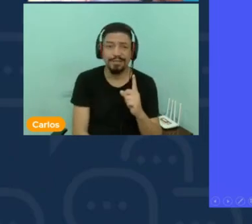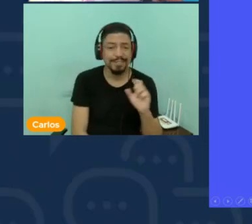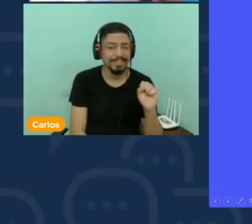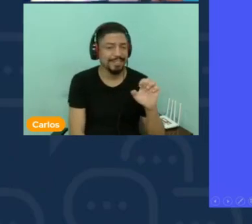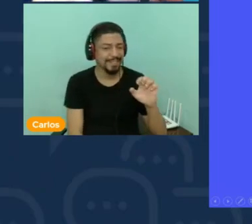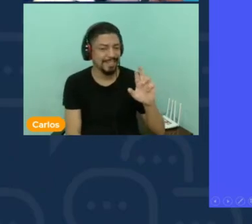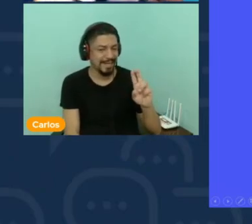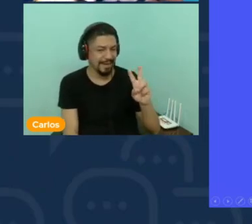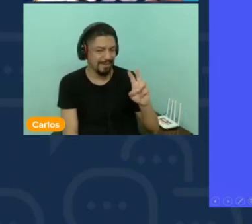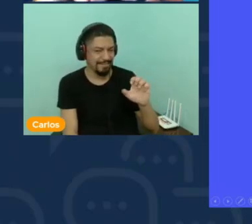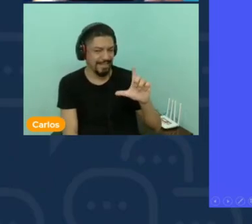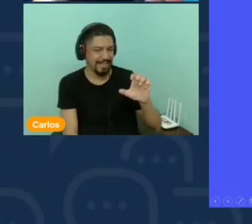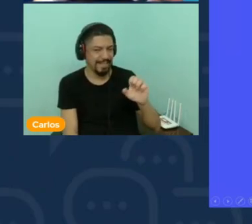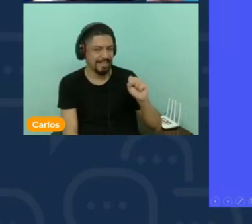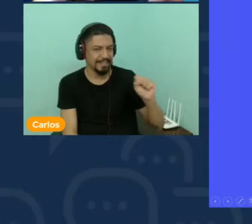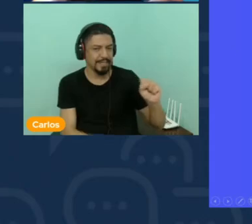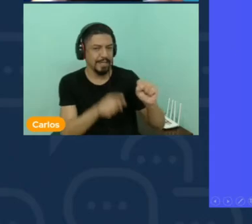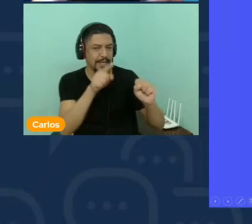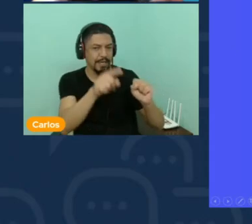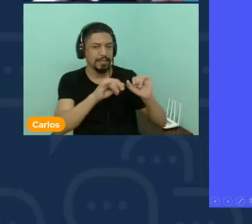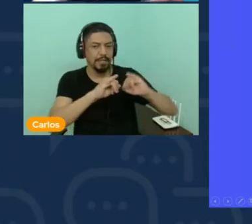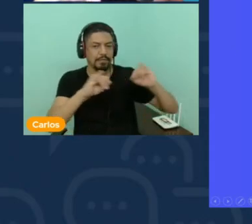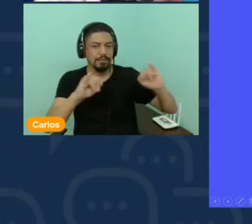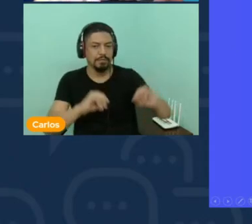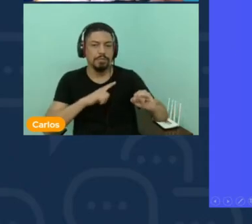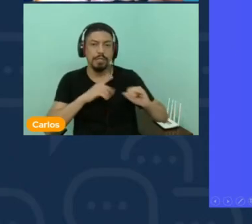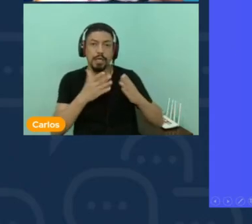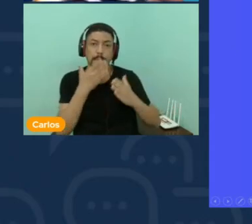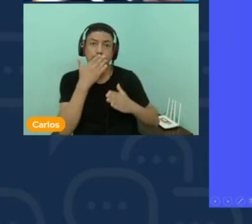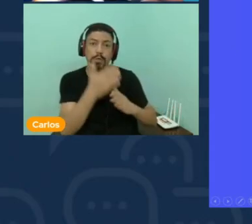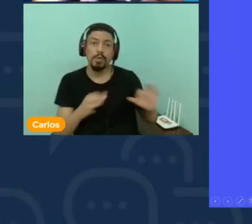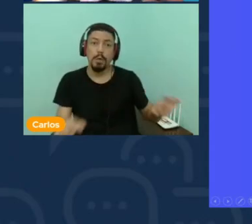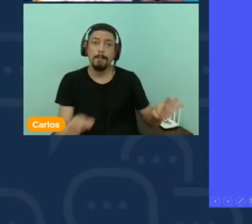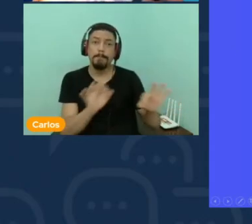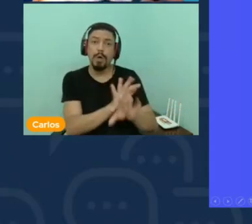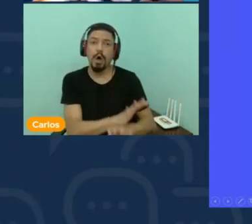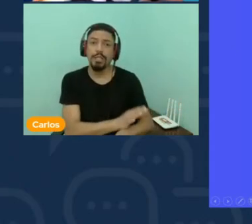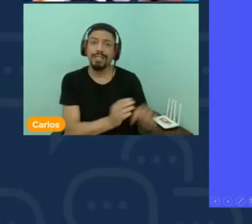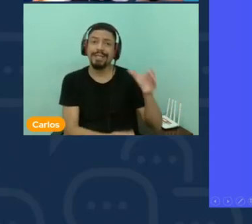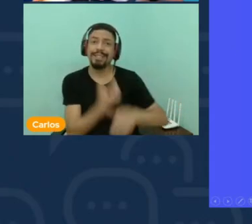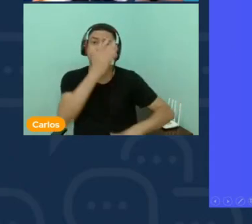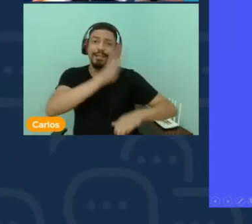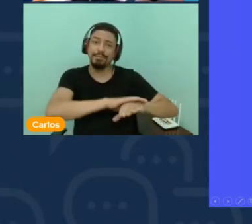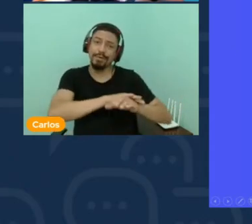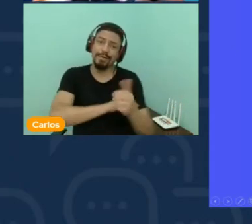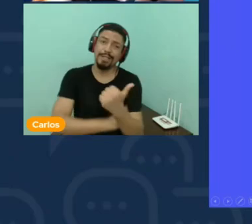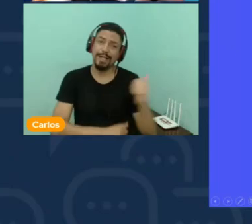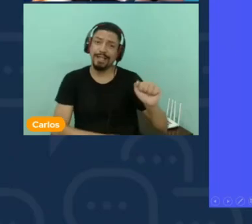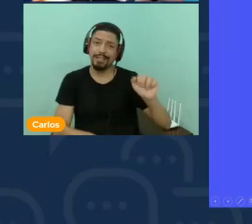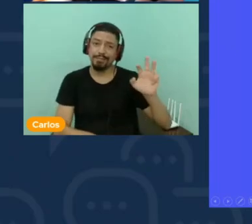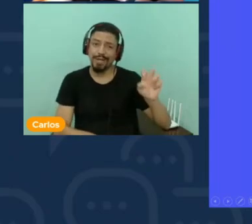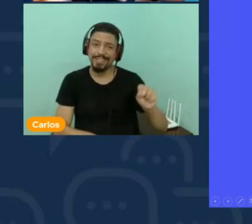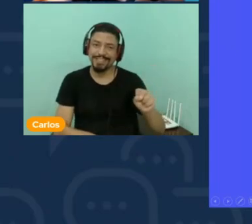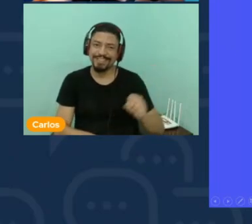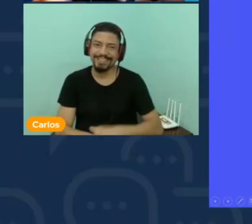essa infraestrutura já é provisionada, criada pela própria